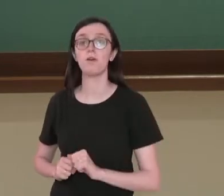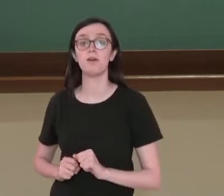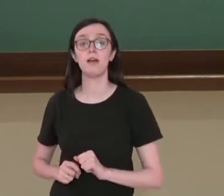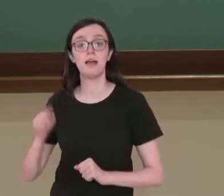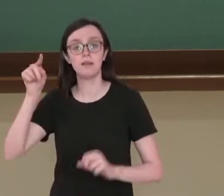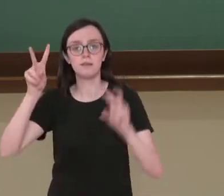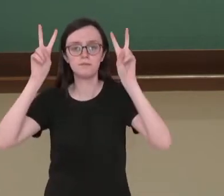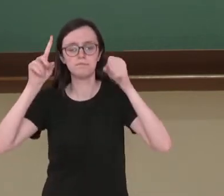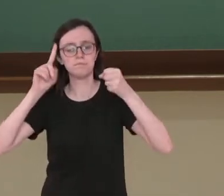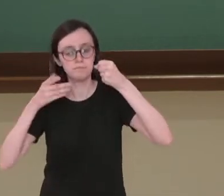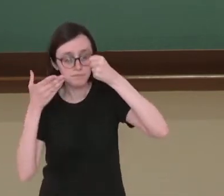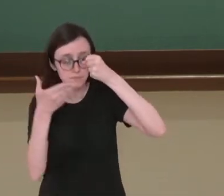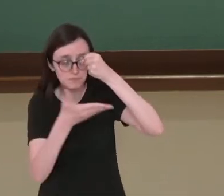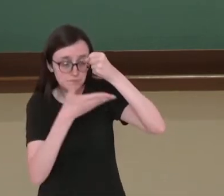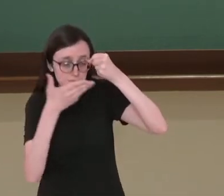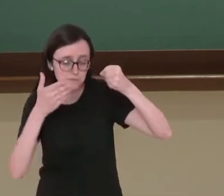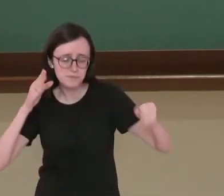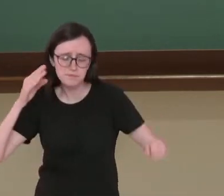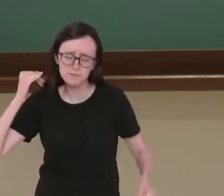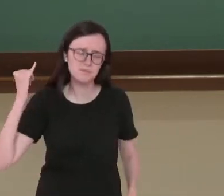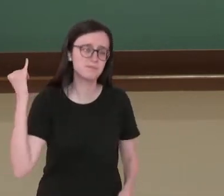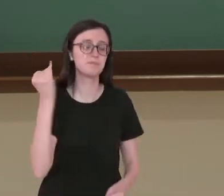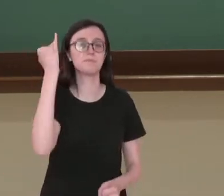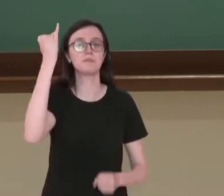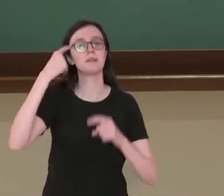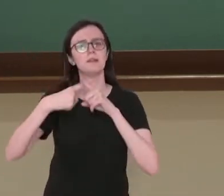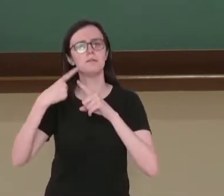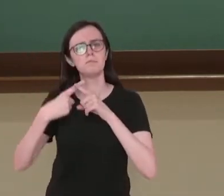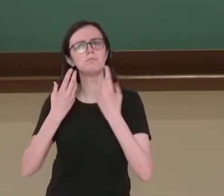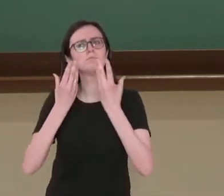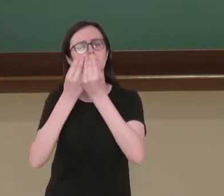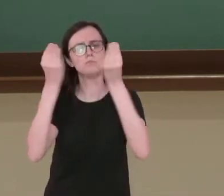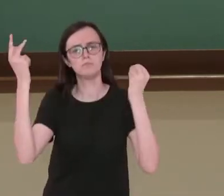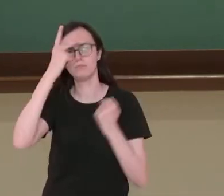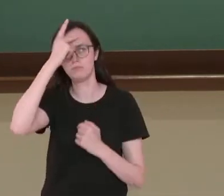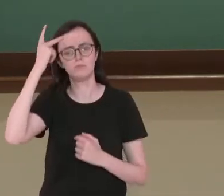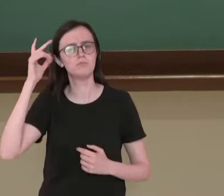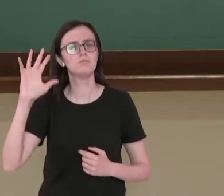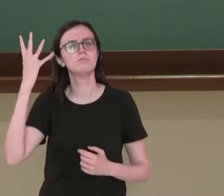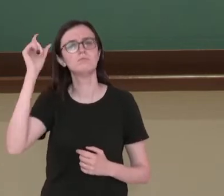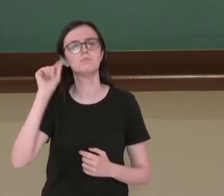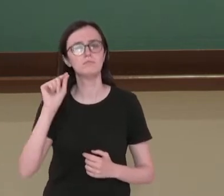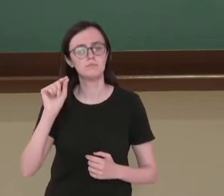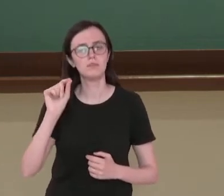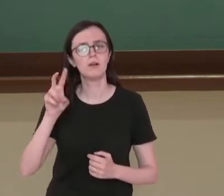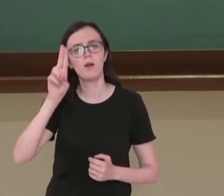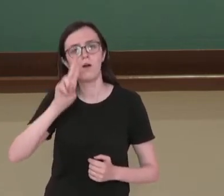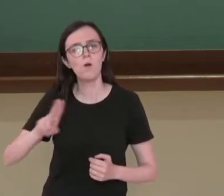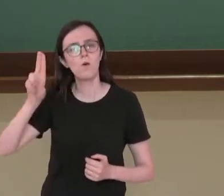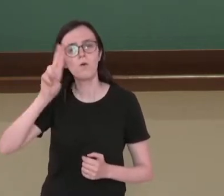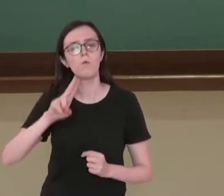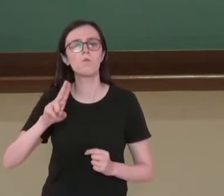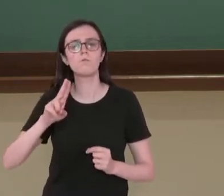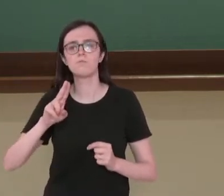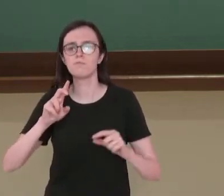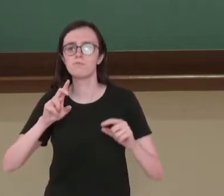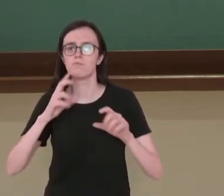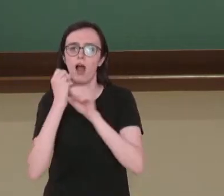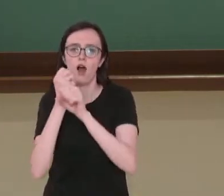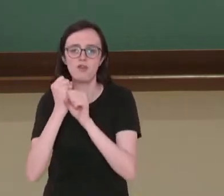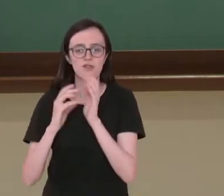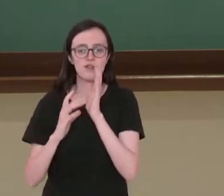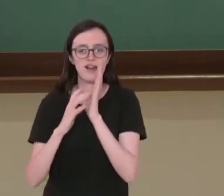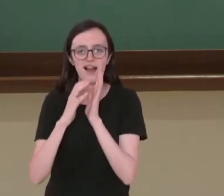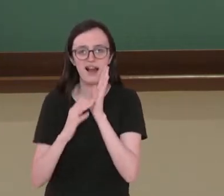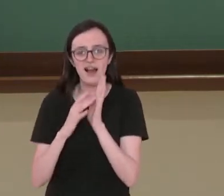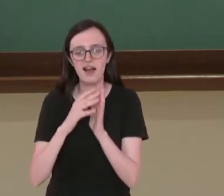é fundamental, porque muita gente acabou usando como uma muleta exatamente a calculadora. A calculadora